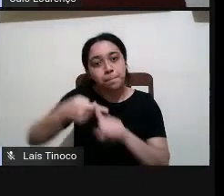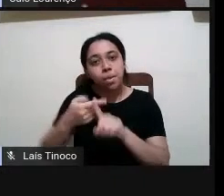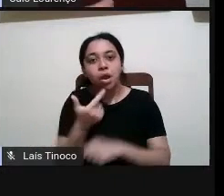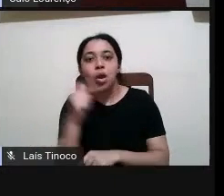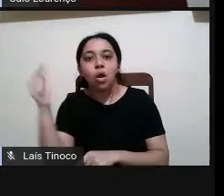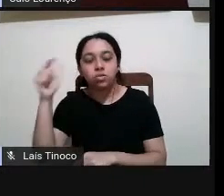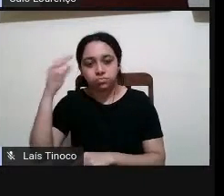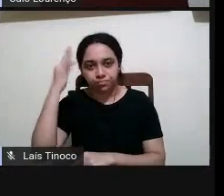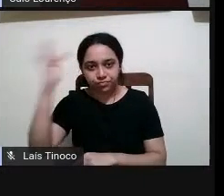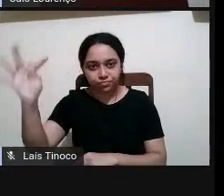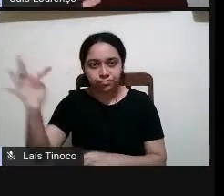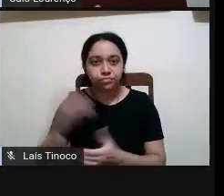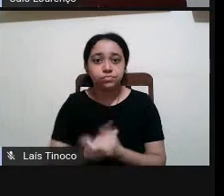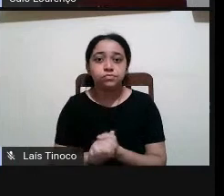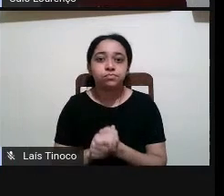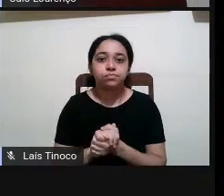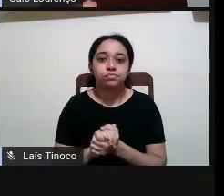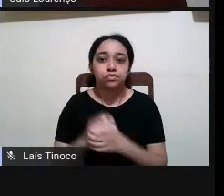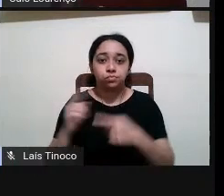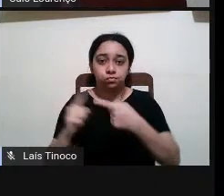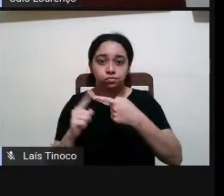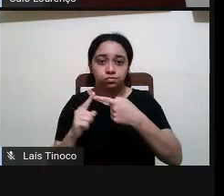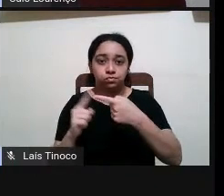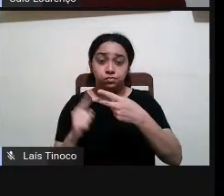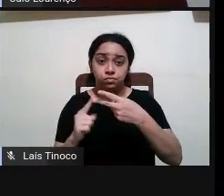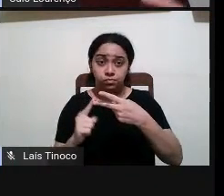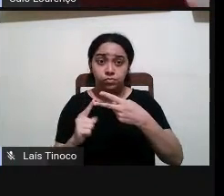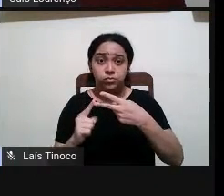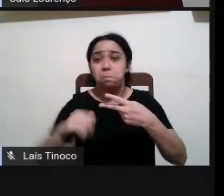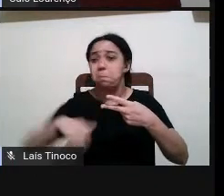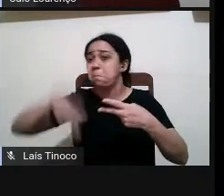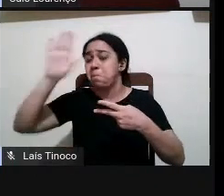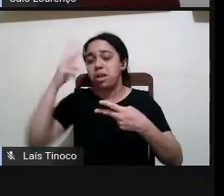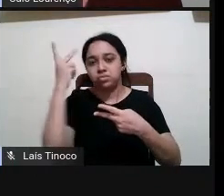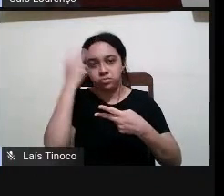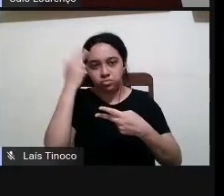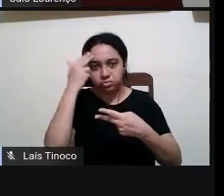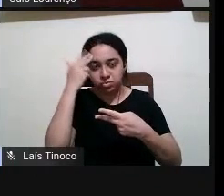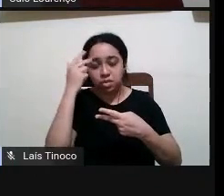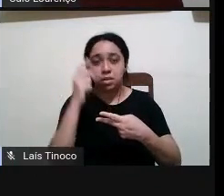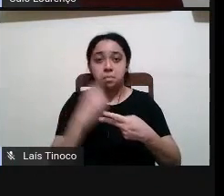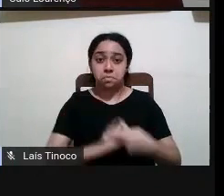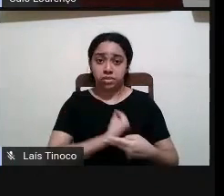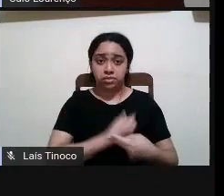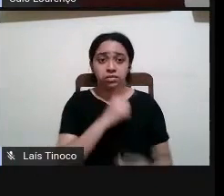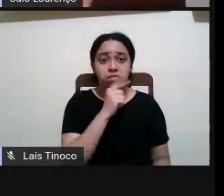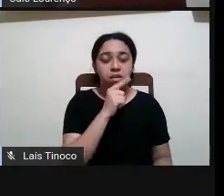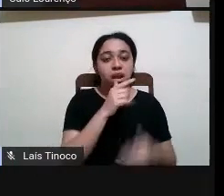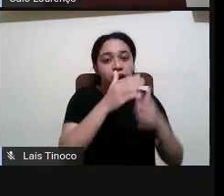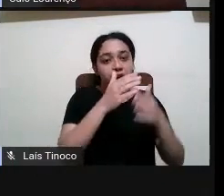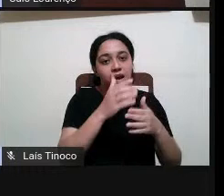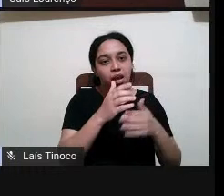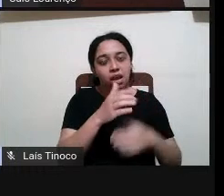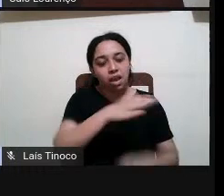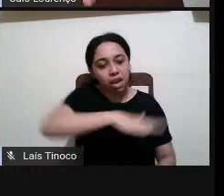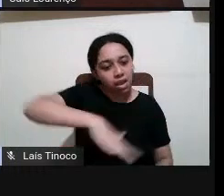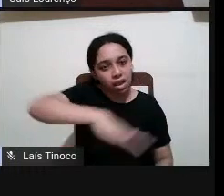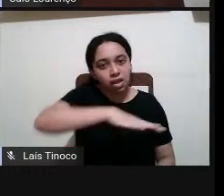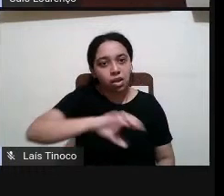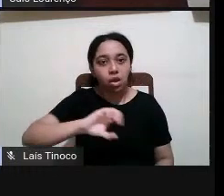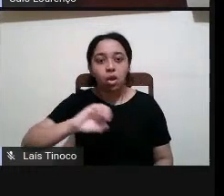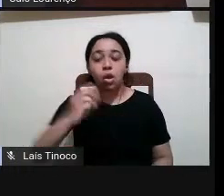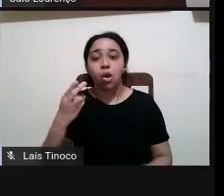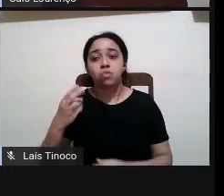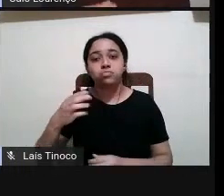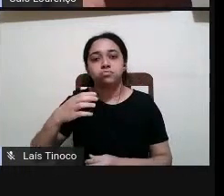o polipropileno e o polietileno, eles são itens mais comuns, tanto na água, quanto no sedimento, quanto na biota. Nesse